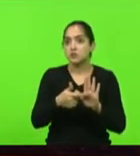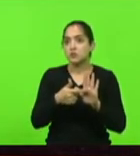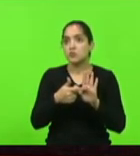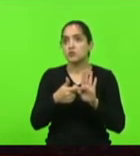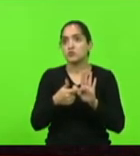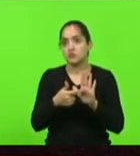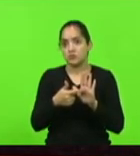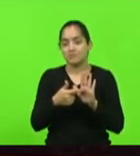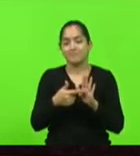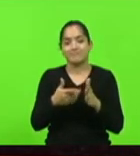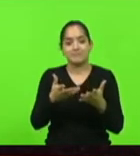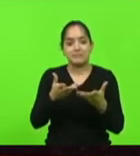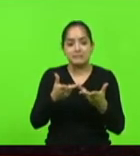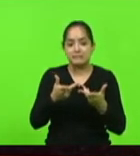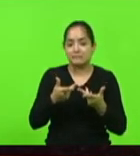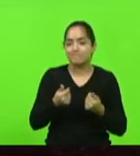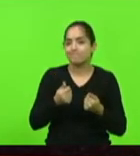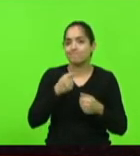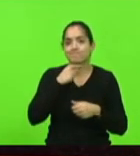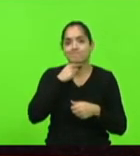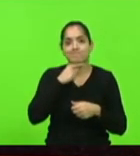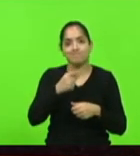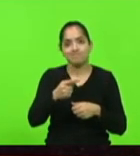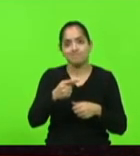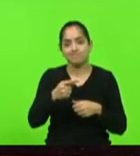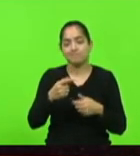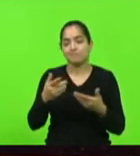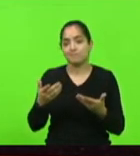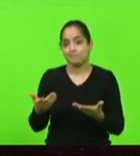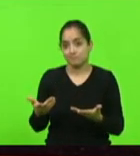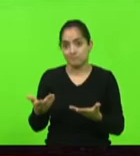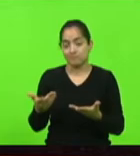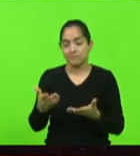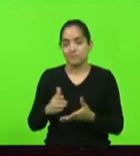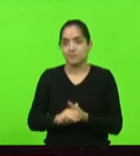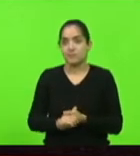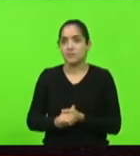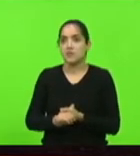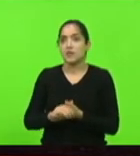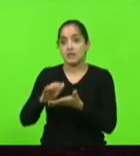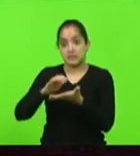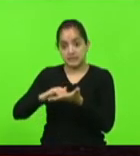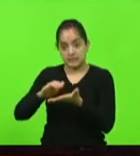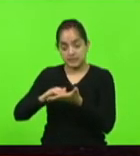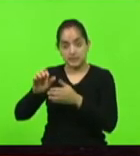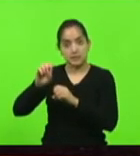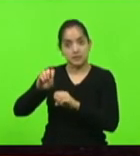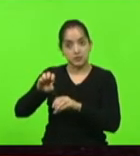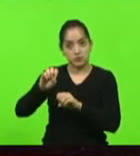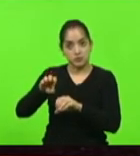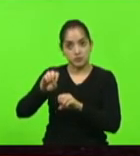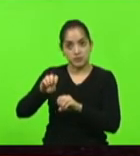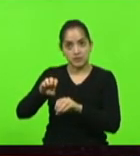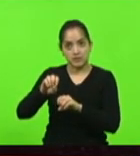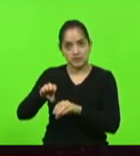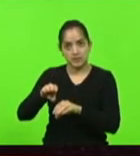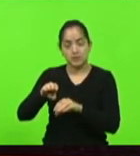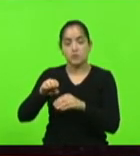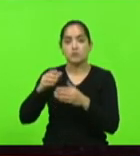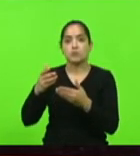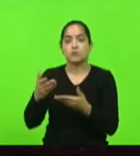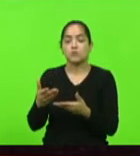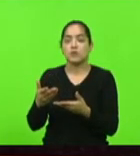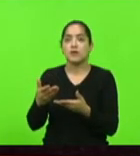totalmente ineficiente. Isso sempre foi a Secretaria de Educação, via,